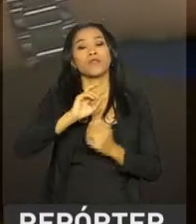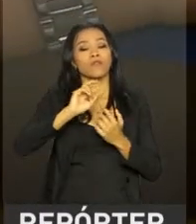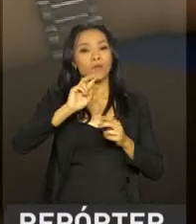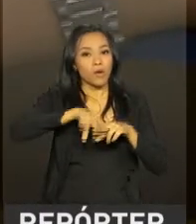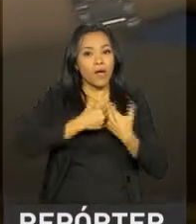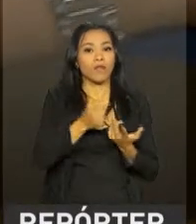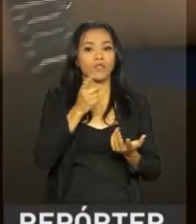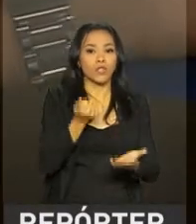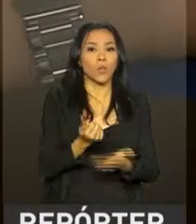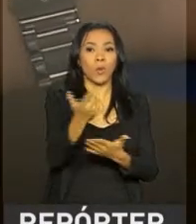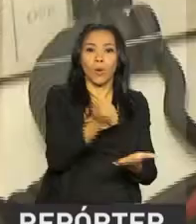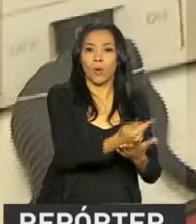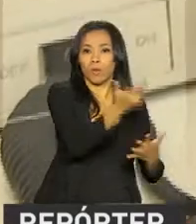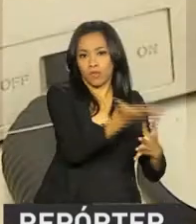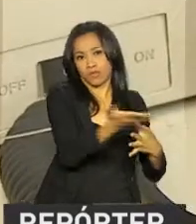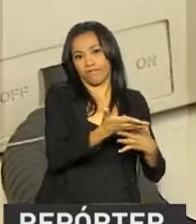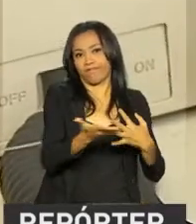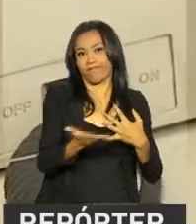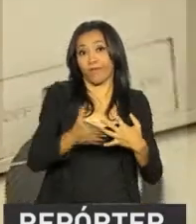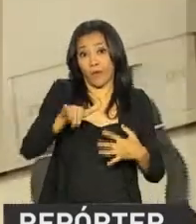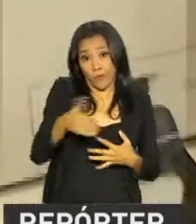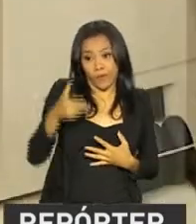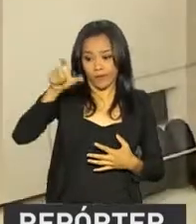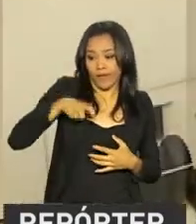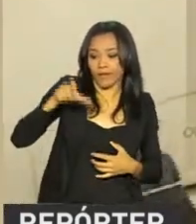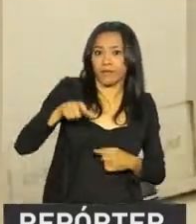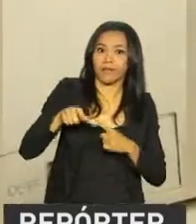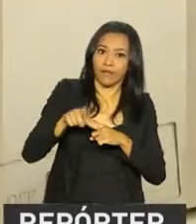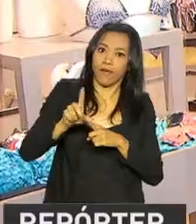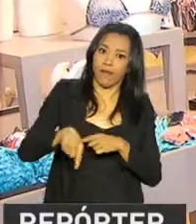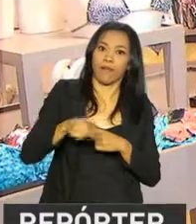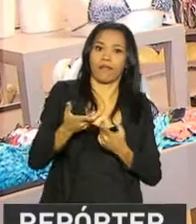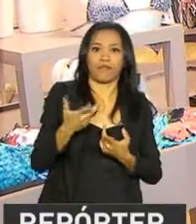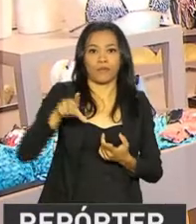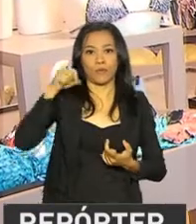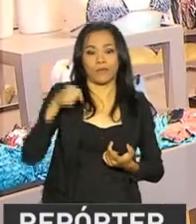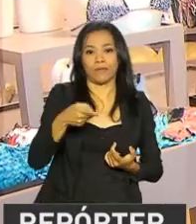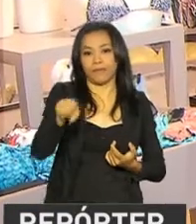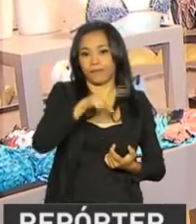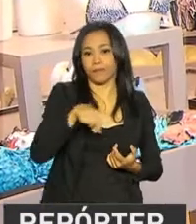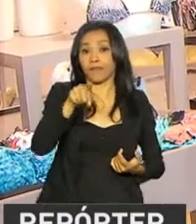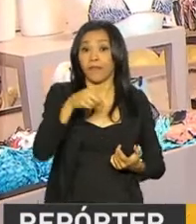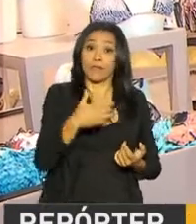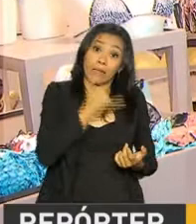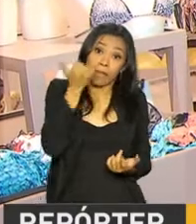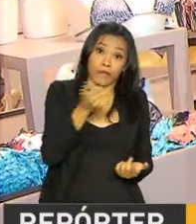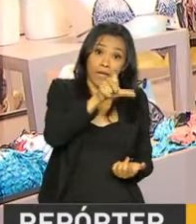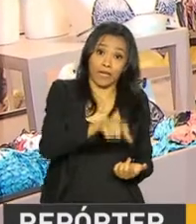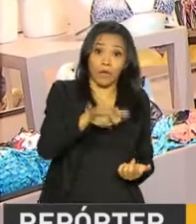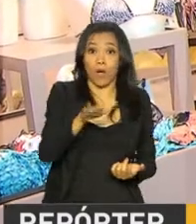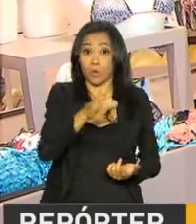de compras a prazo, quando o cartão de crédito é uma das opções. Dependendo da bandeira do cartão, os juros é imenso. Se você